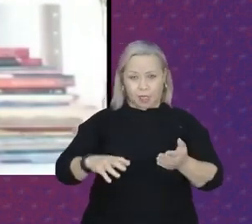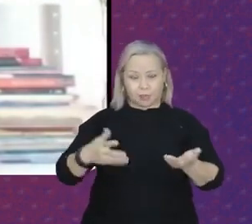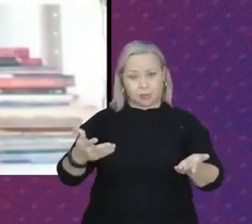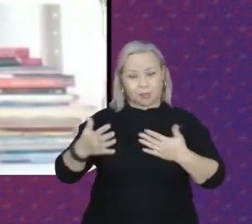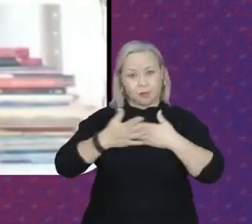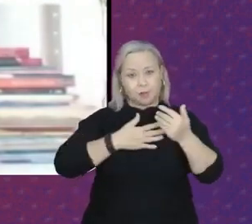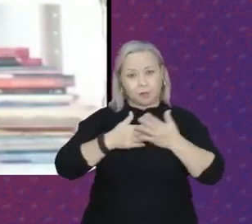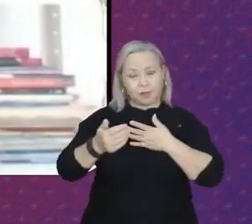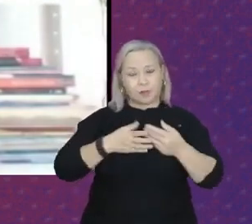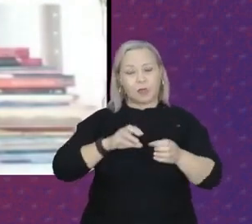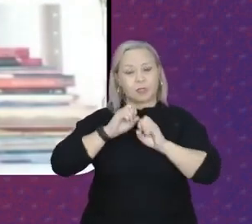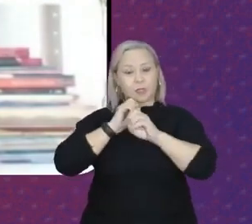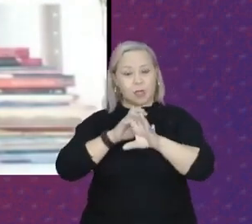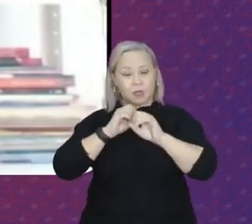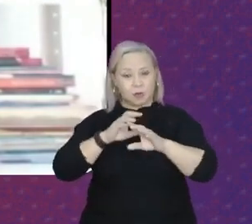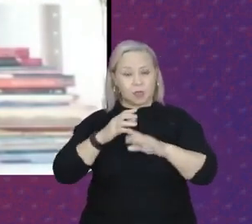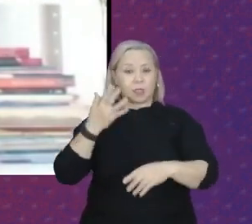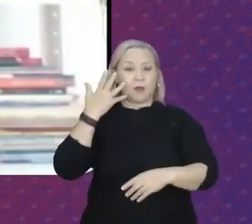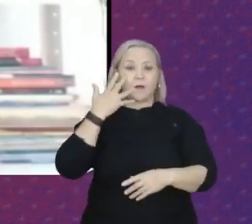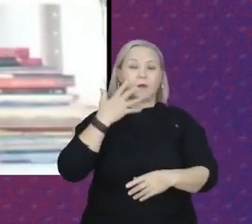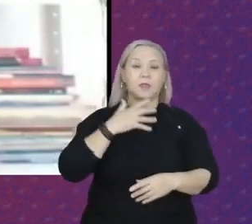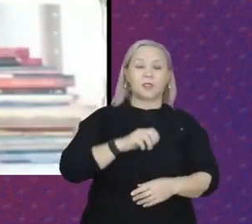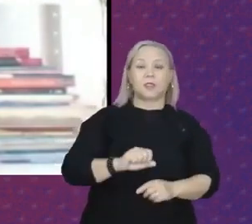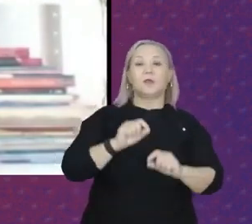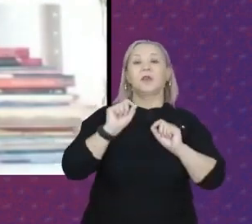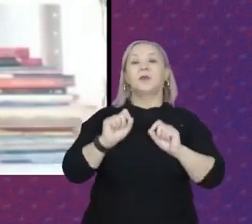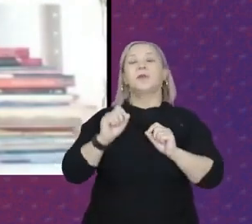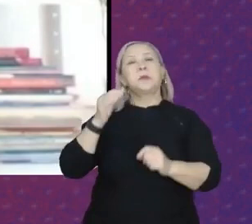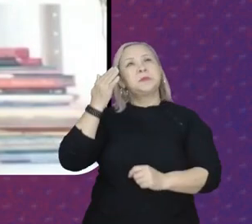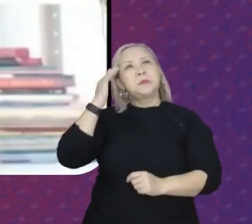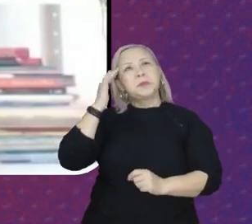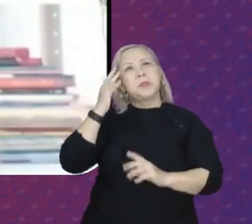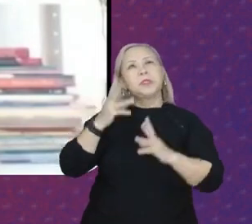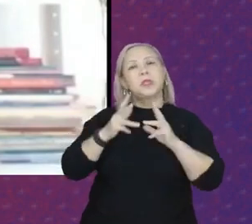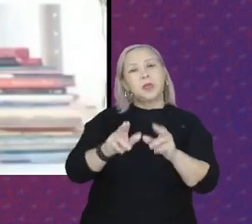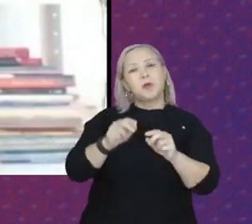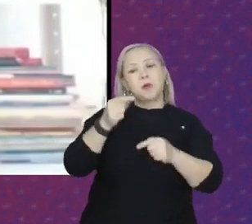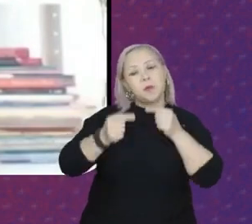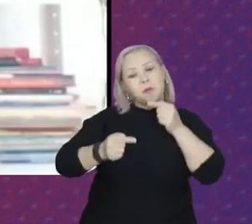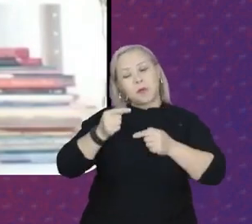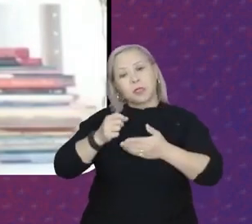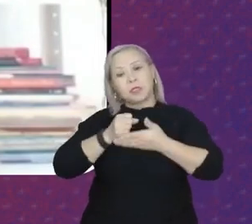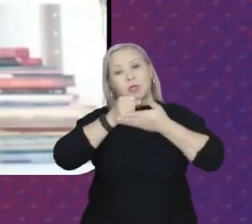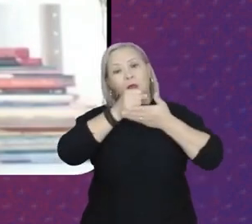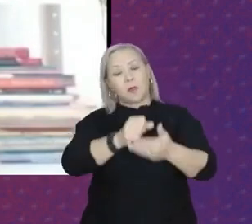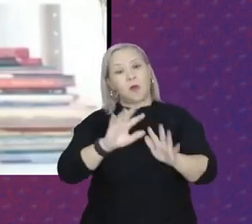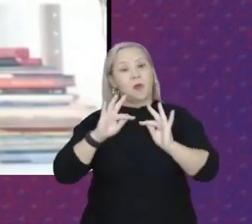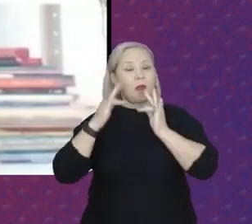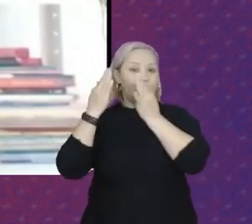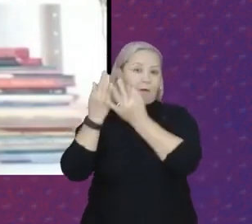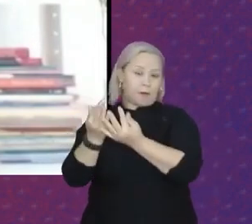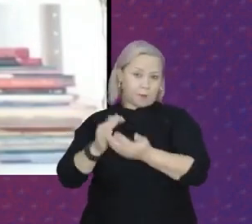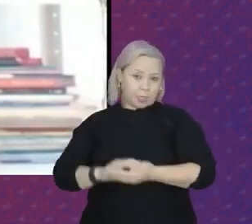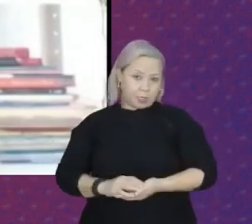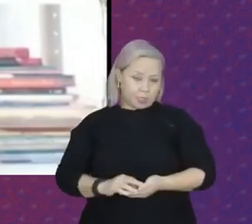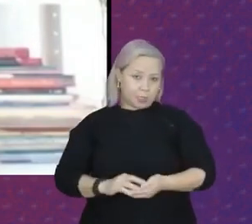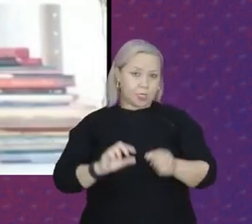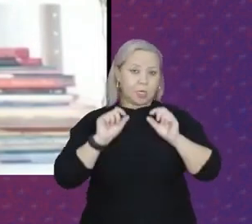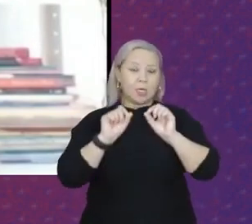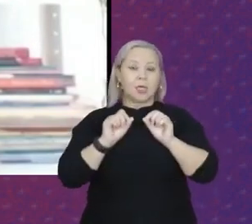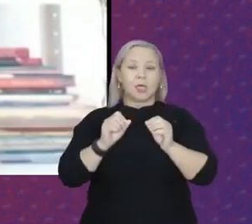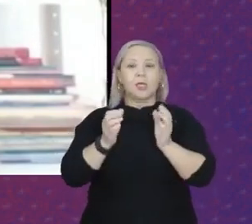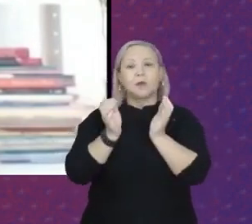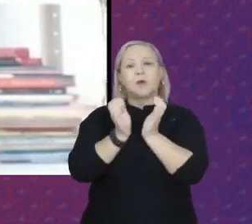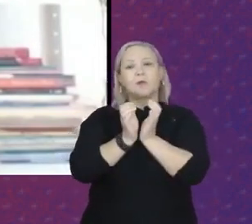a educação infantil também pode ser entendida como uma política de apoio à família e como parte de uma